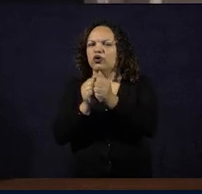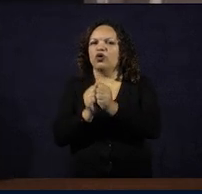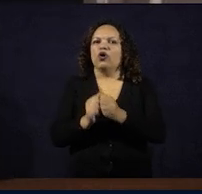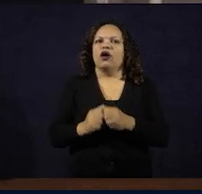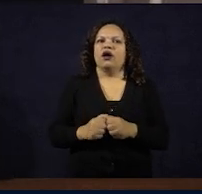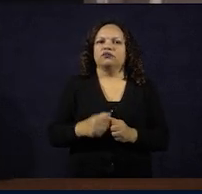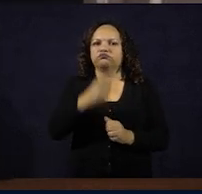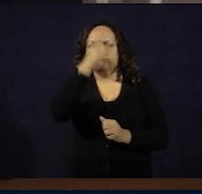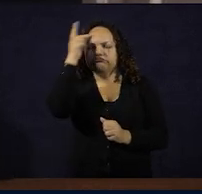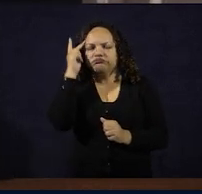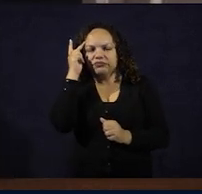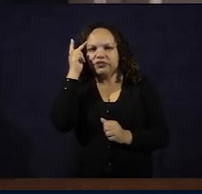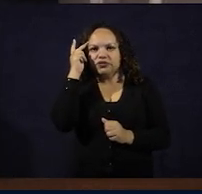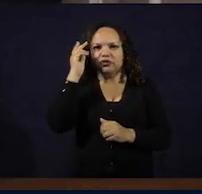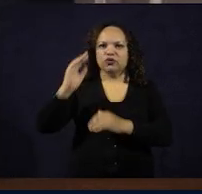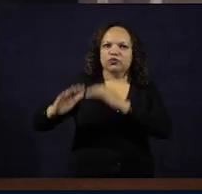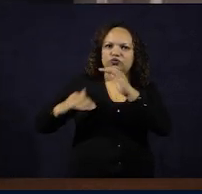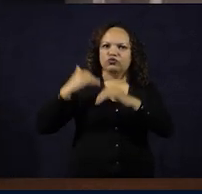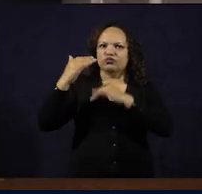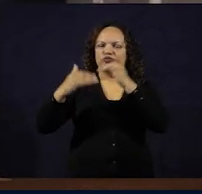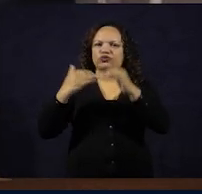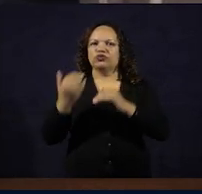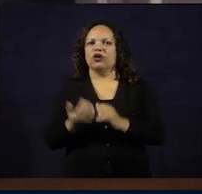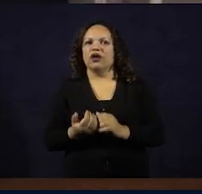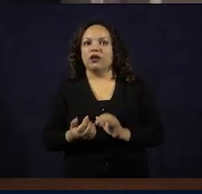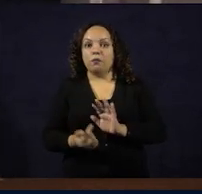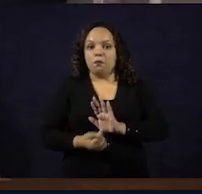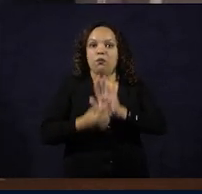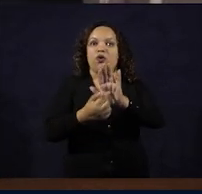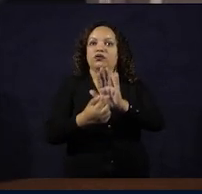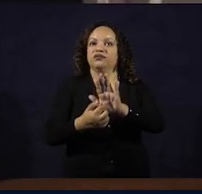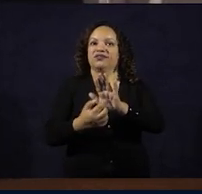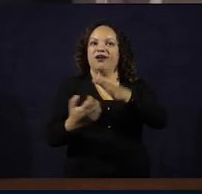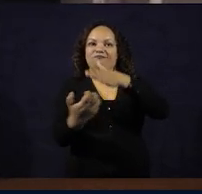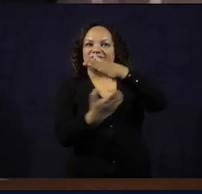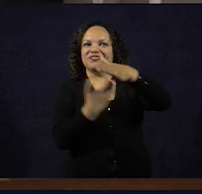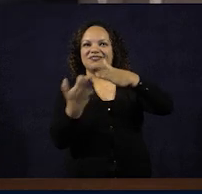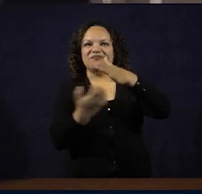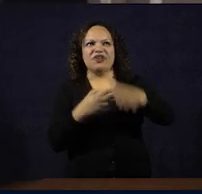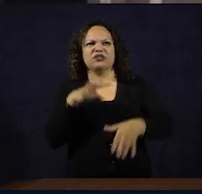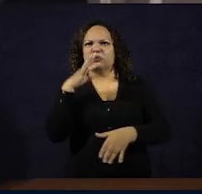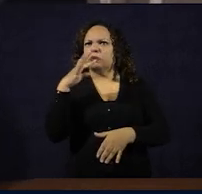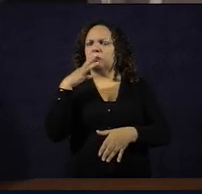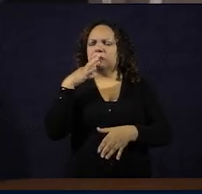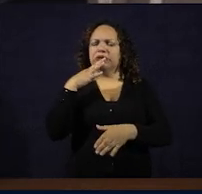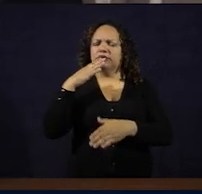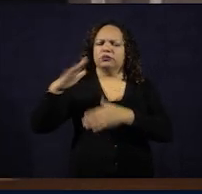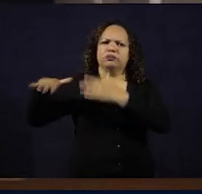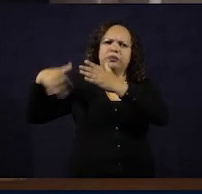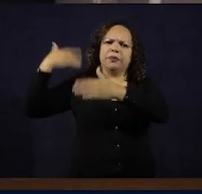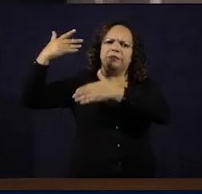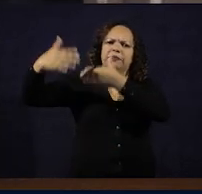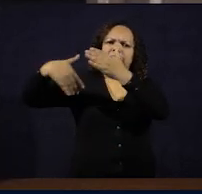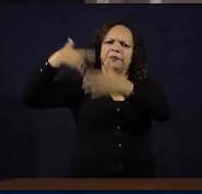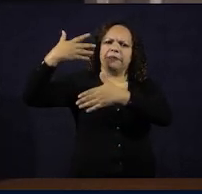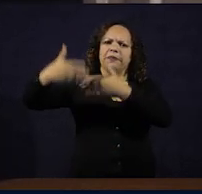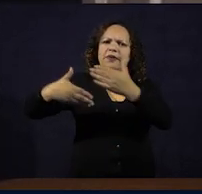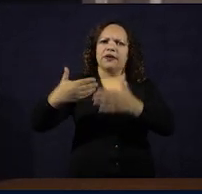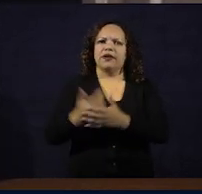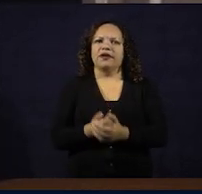muito o que você tá falando ele tá confortável ele tem o portfólio dele várias empresas que ele já conhece há muitos anos ele